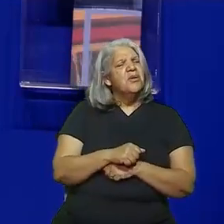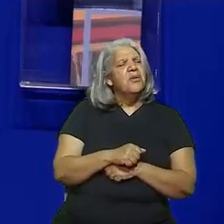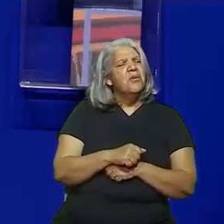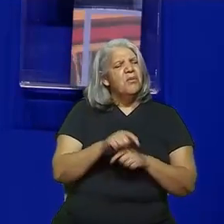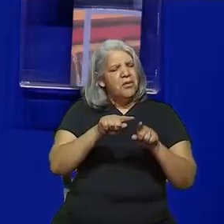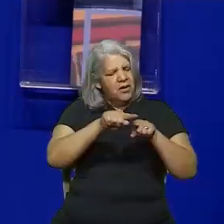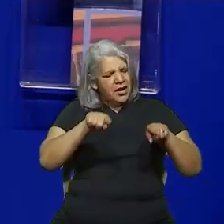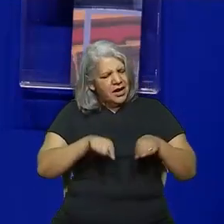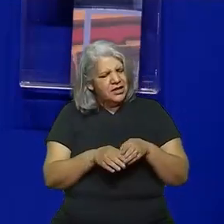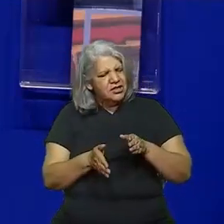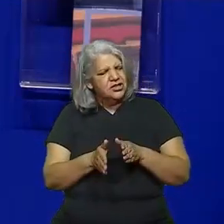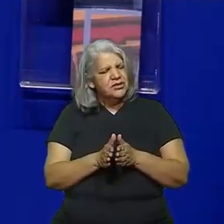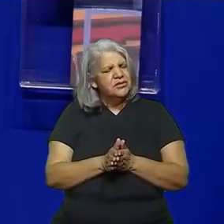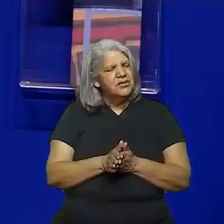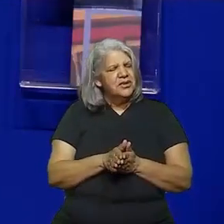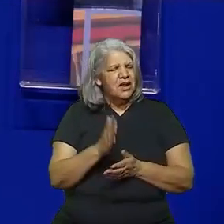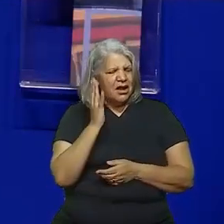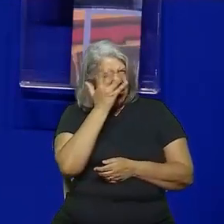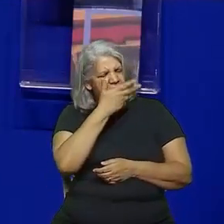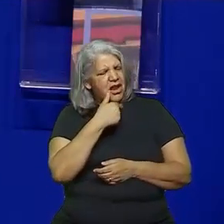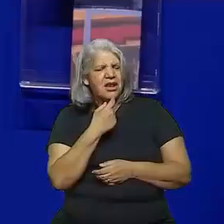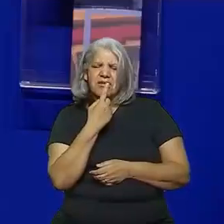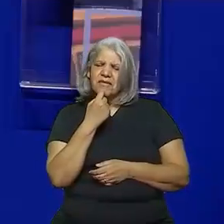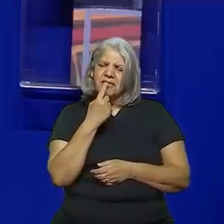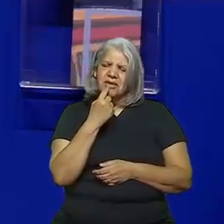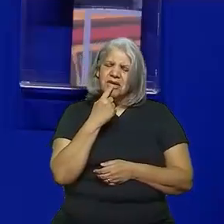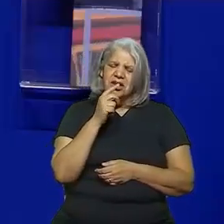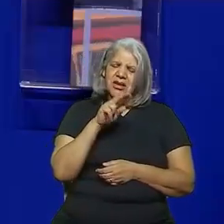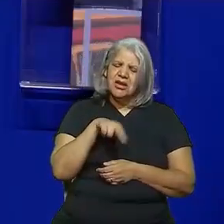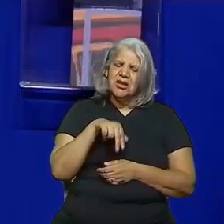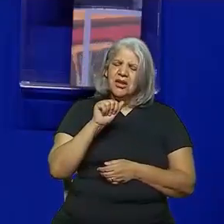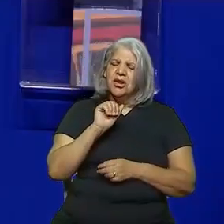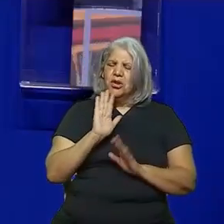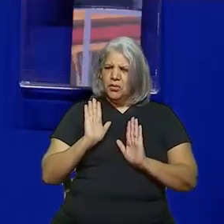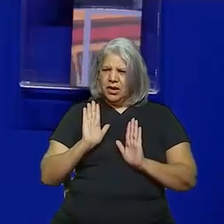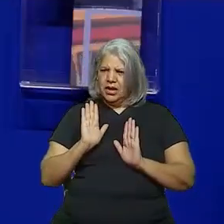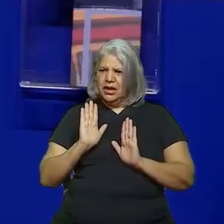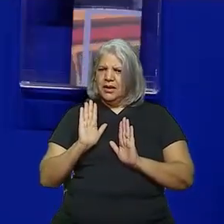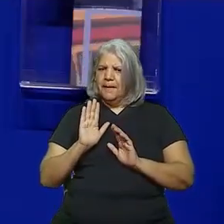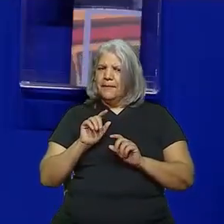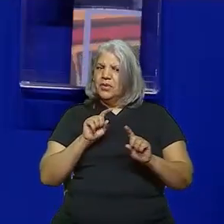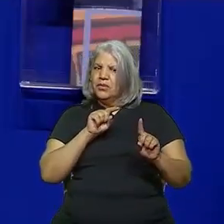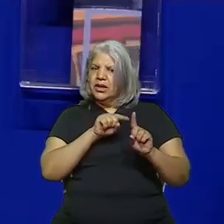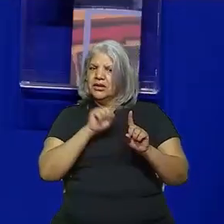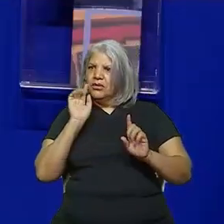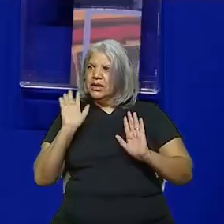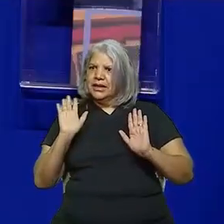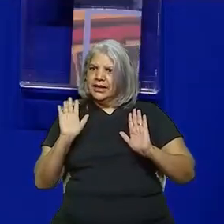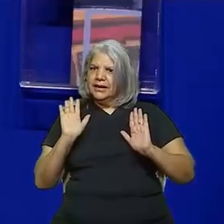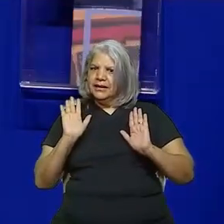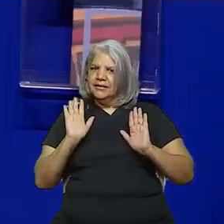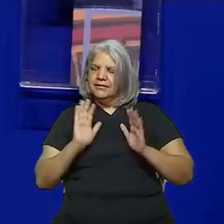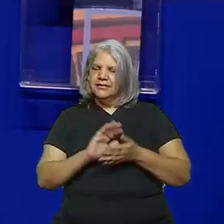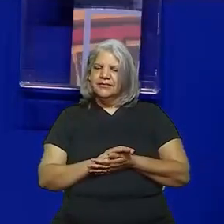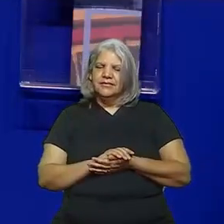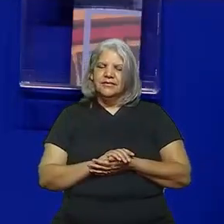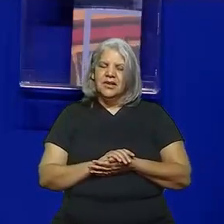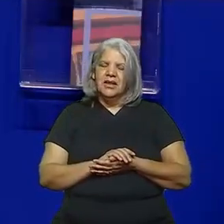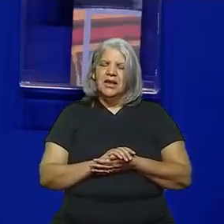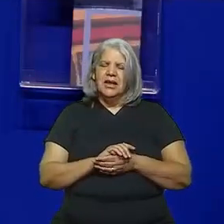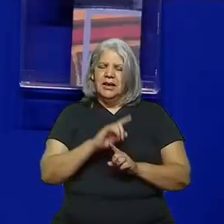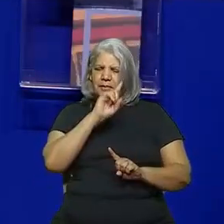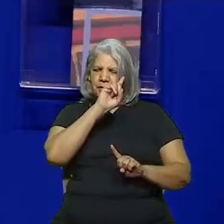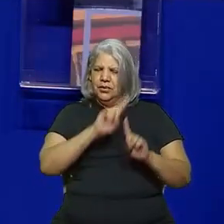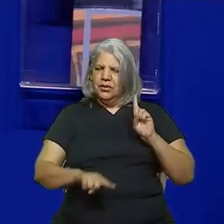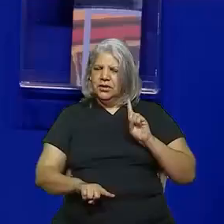falei, que linda essa caixa, vovô. Ele falou, nunca toque aí nela. Está